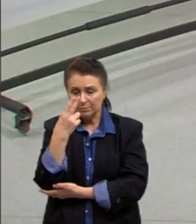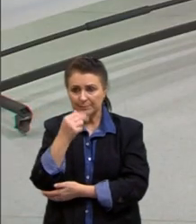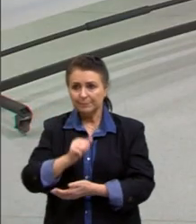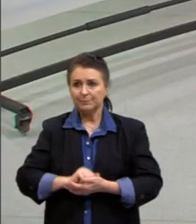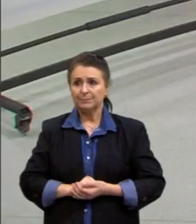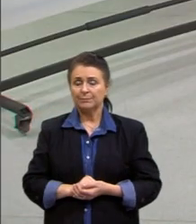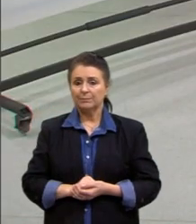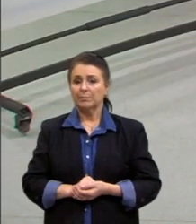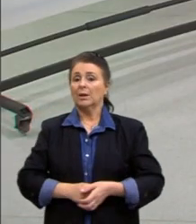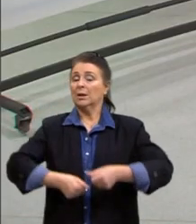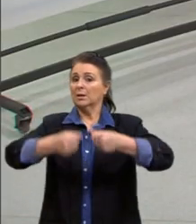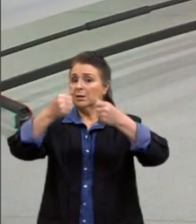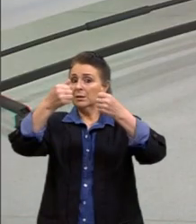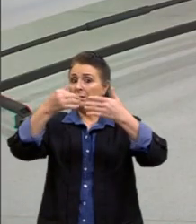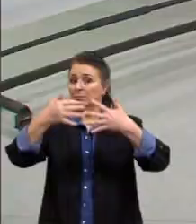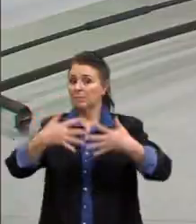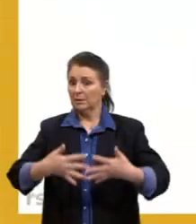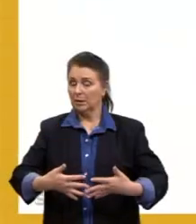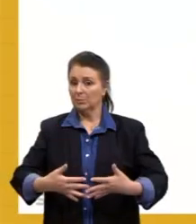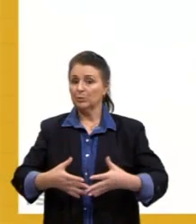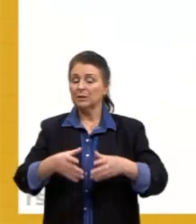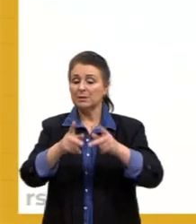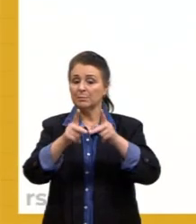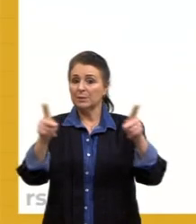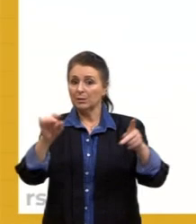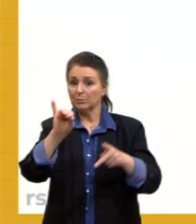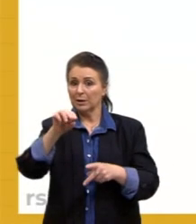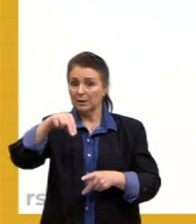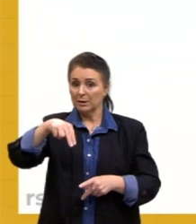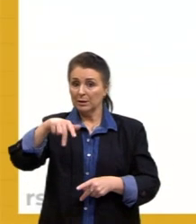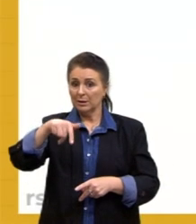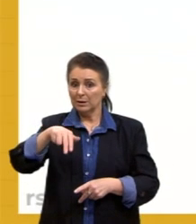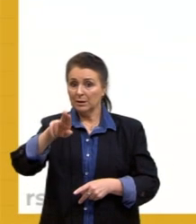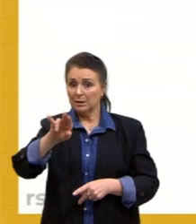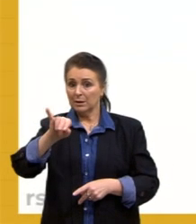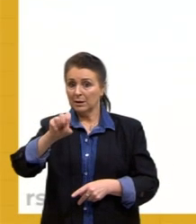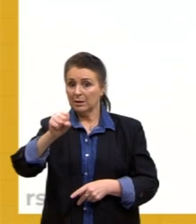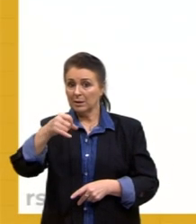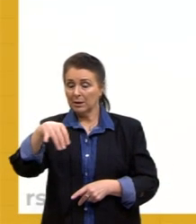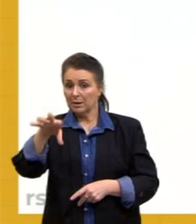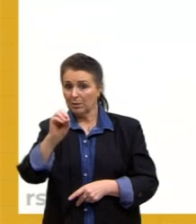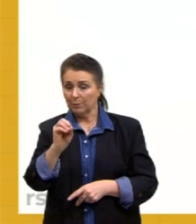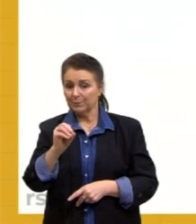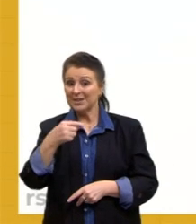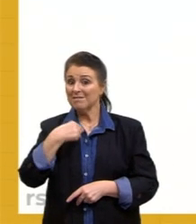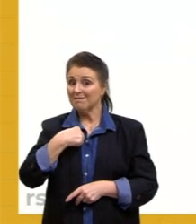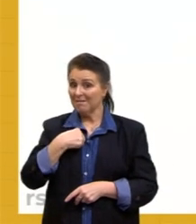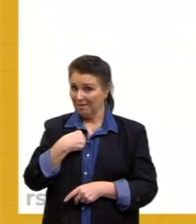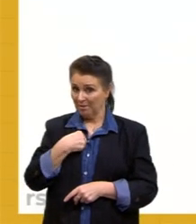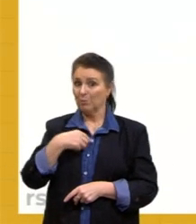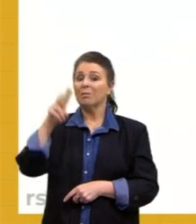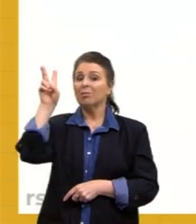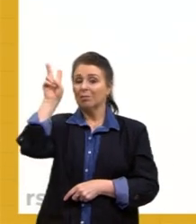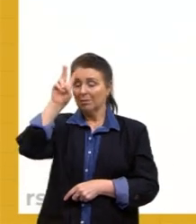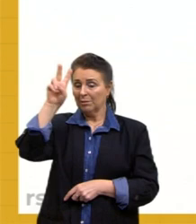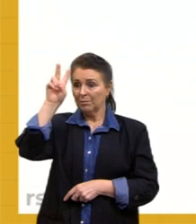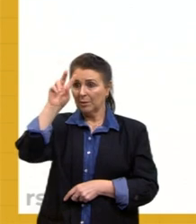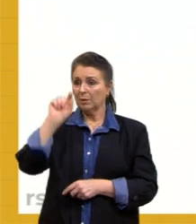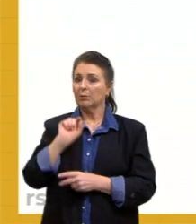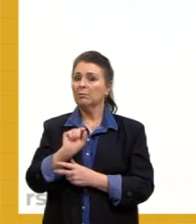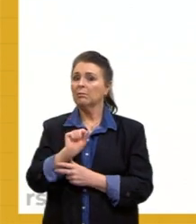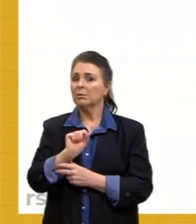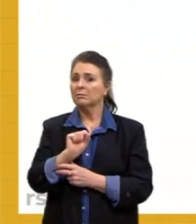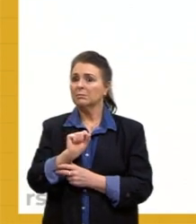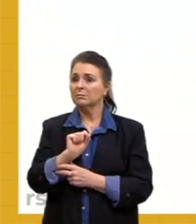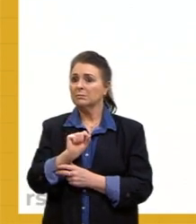falamos aí então sobre a inquisição sobre como ela aconteceu e eu me lembrei de que